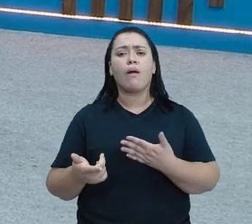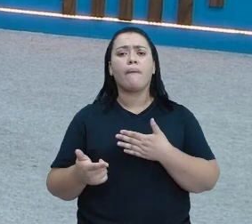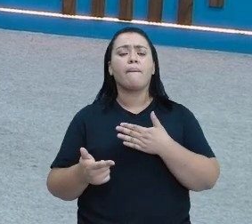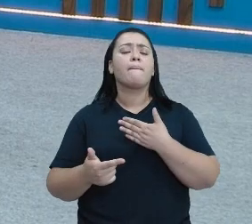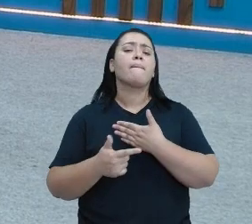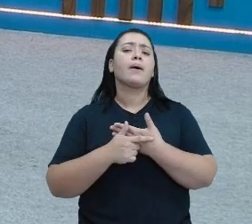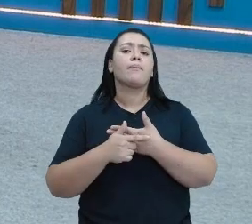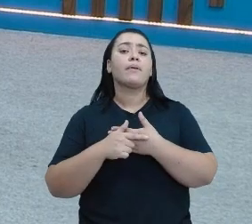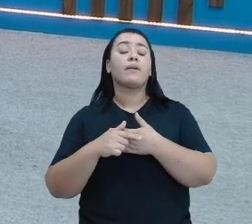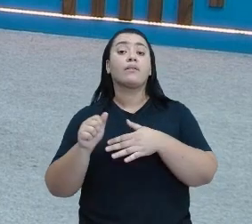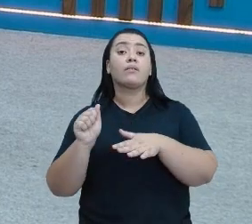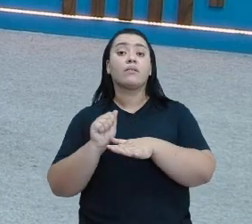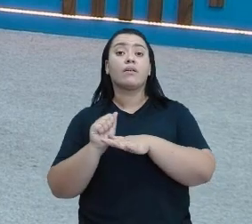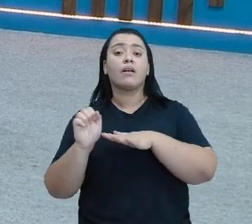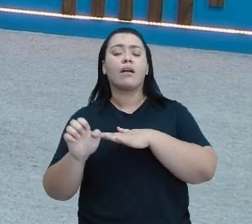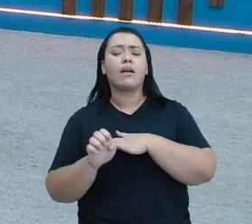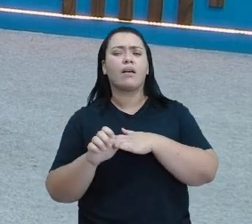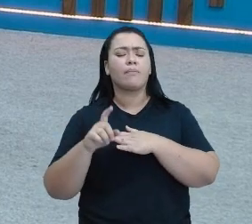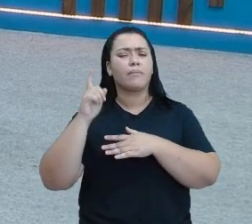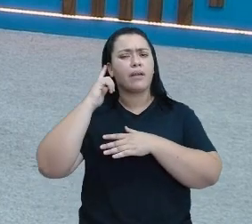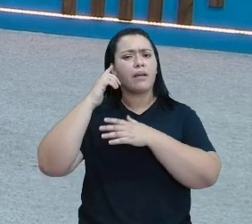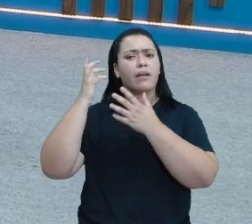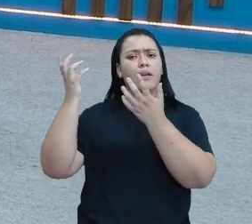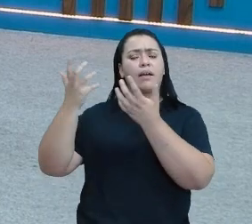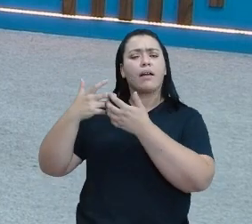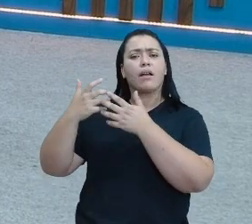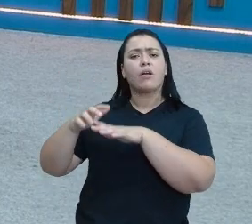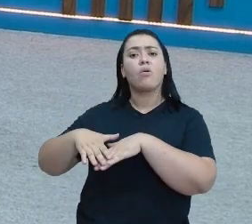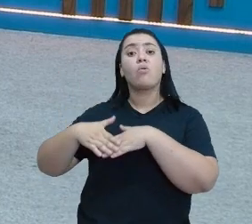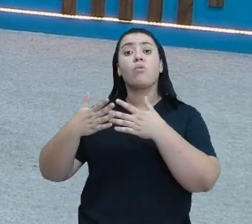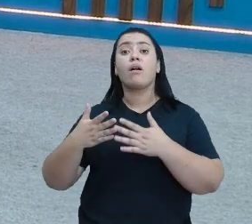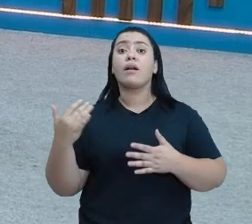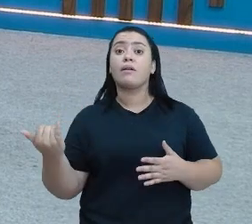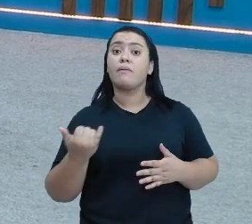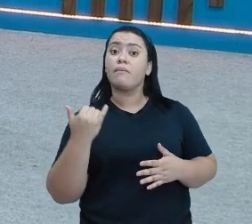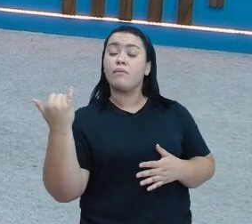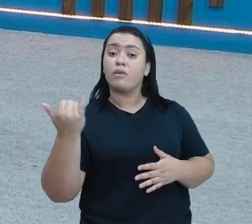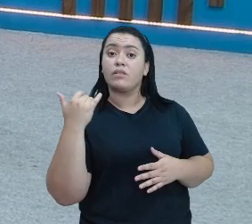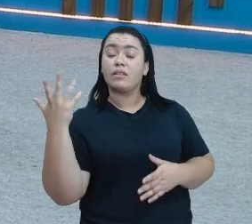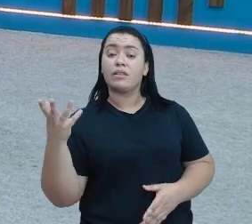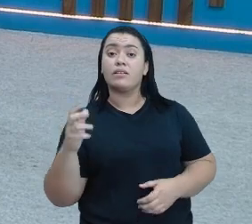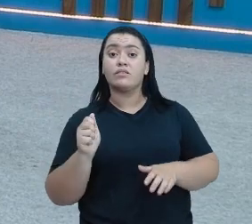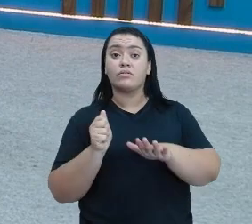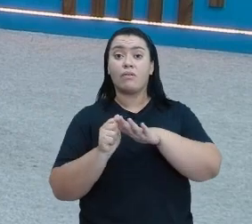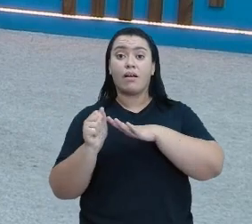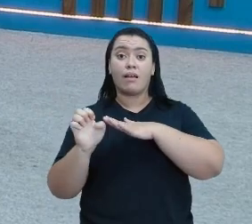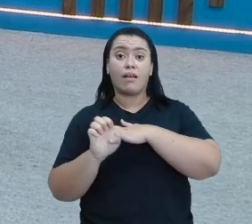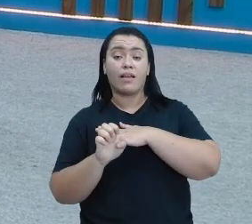Vamos refletir um pouco sobre o papel do AE, qual a importância do AE nas escolas.